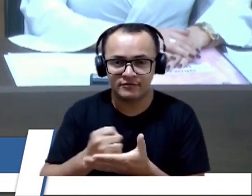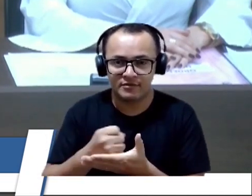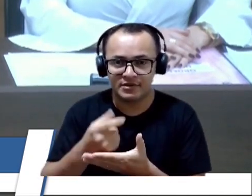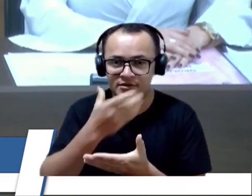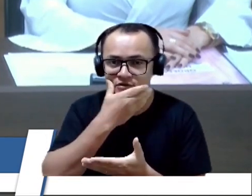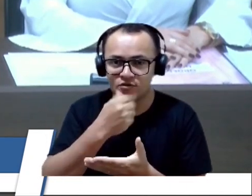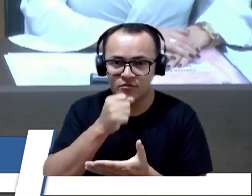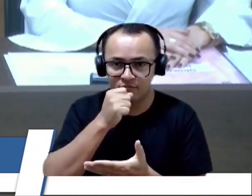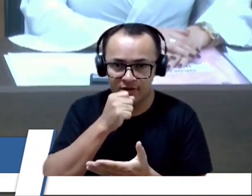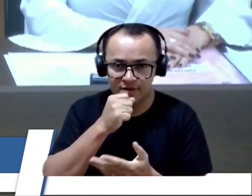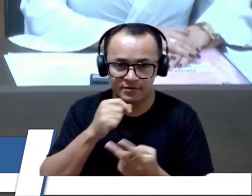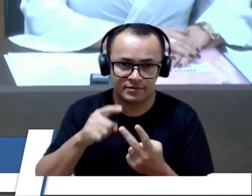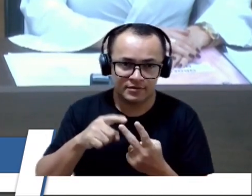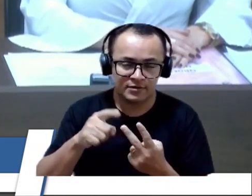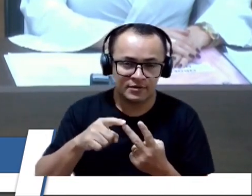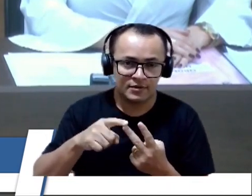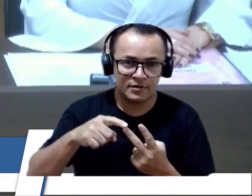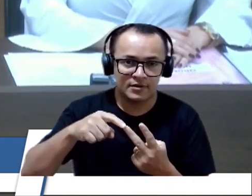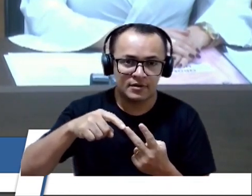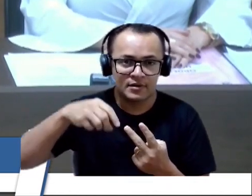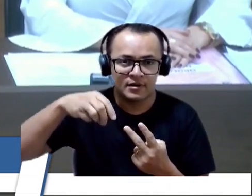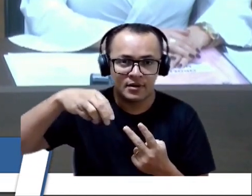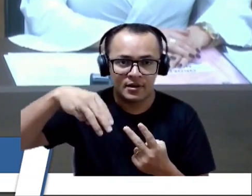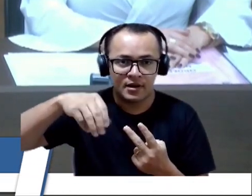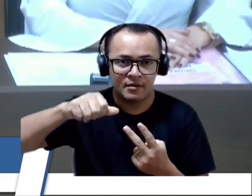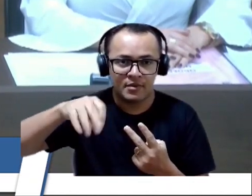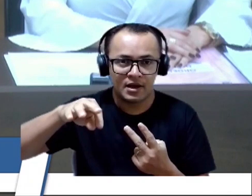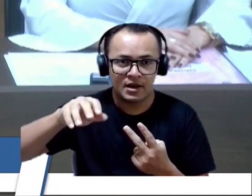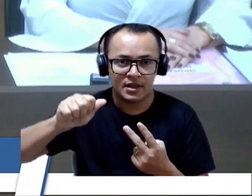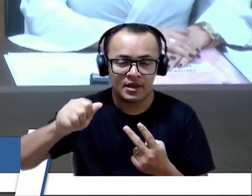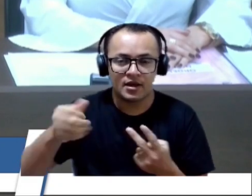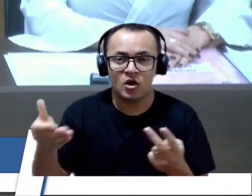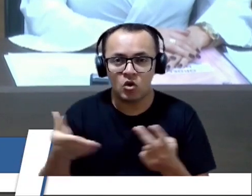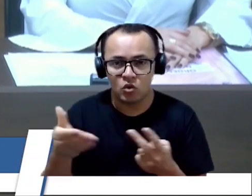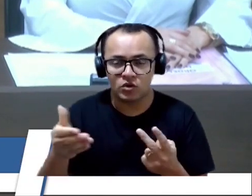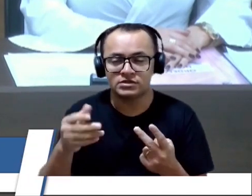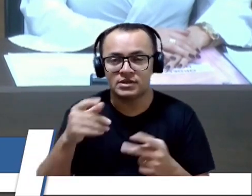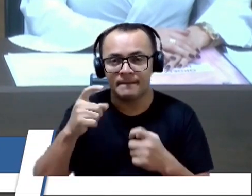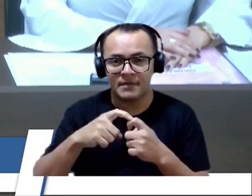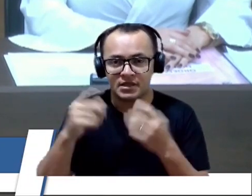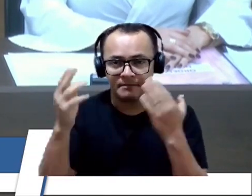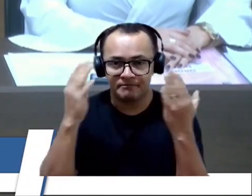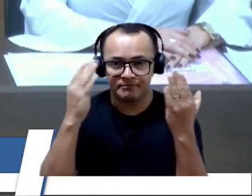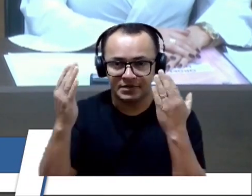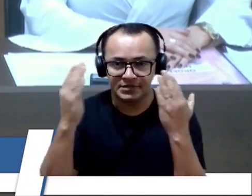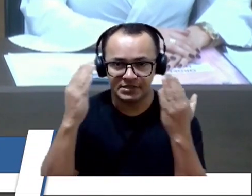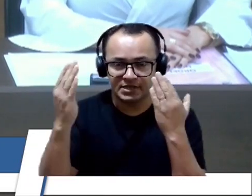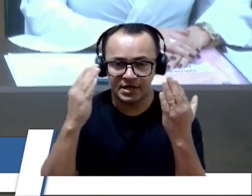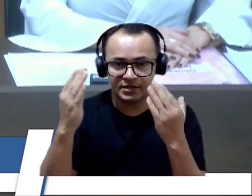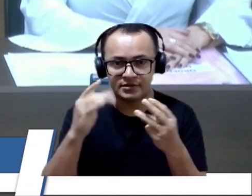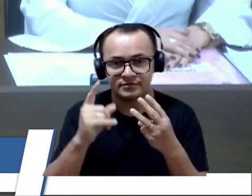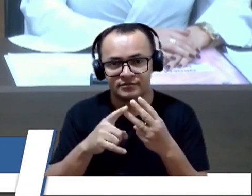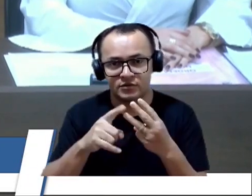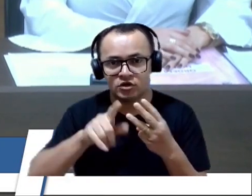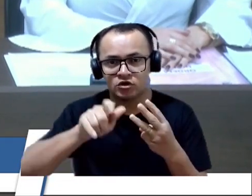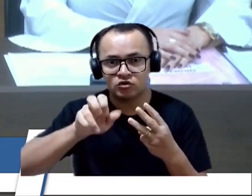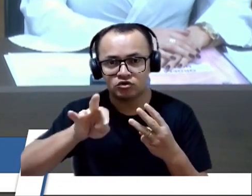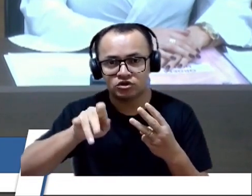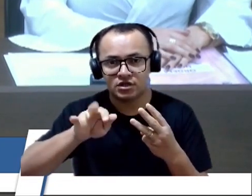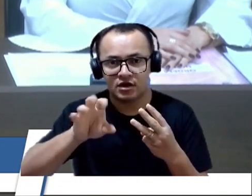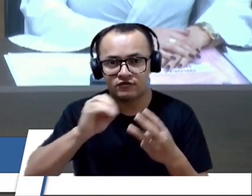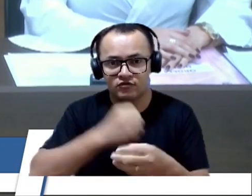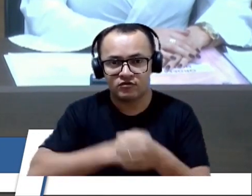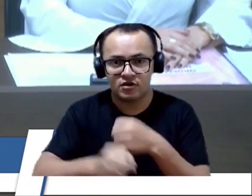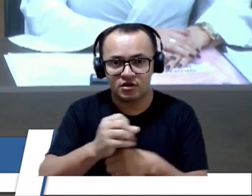em 1991, hoje médica psiquiatra. E Gustavo Acari Pedrosa, em 1995, seu